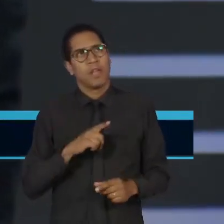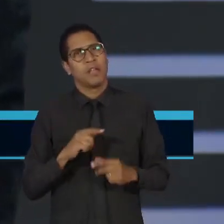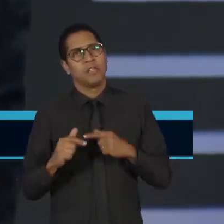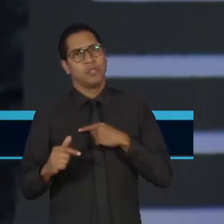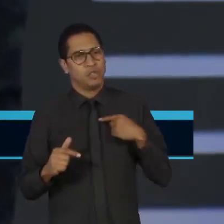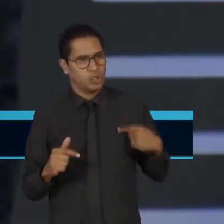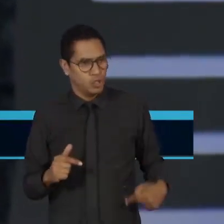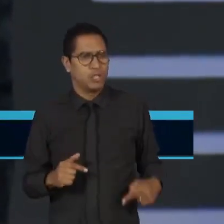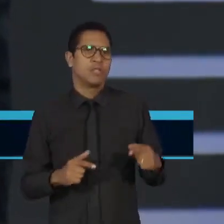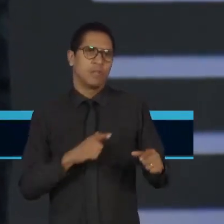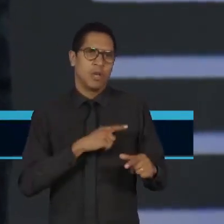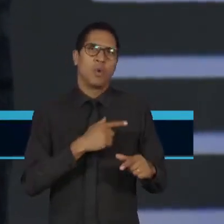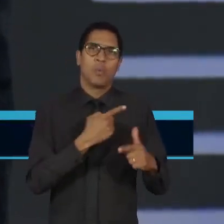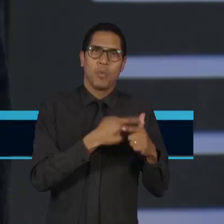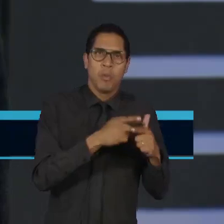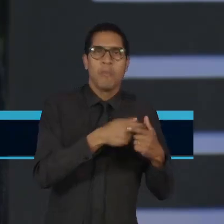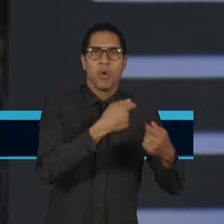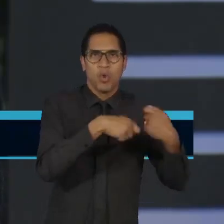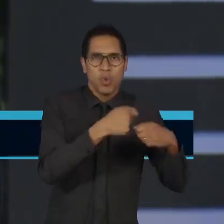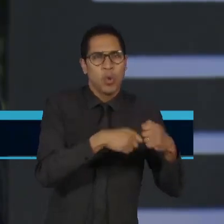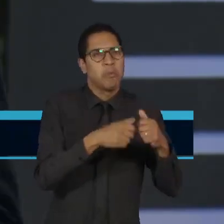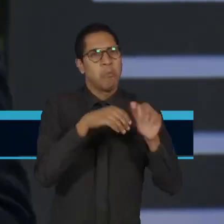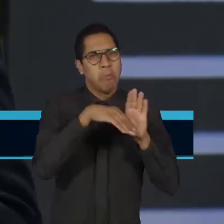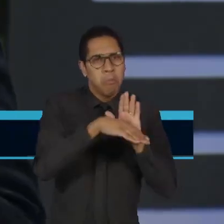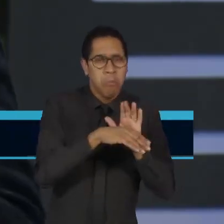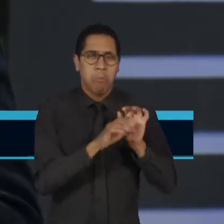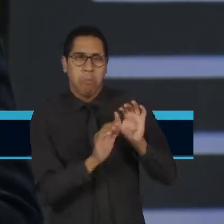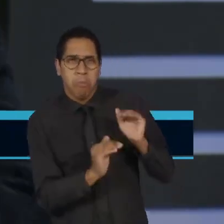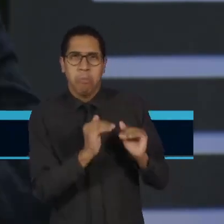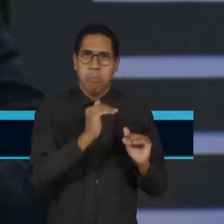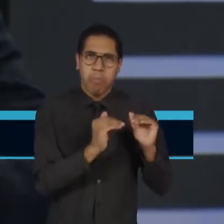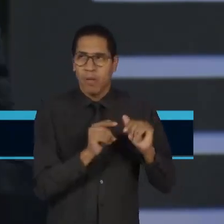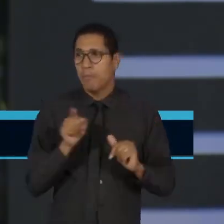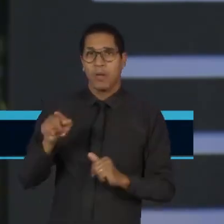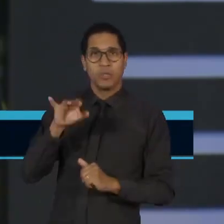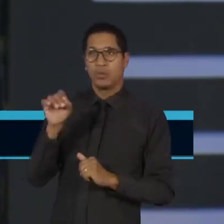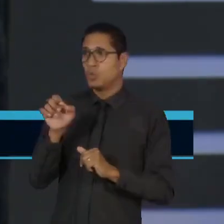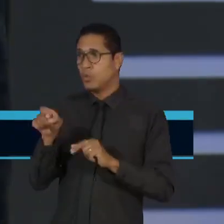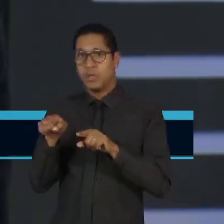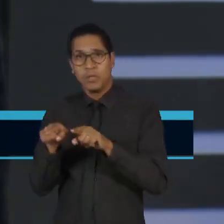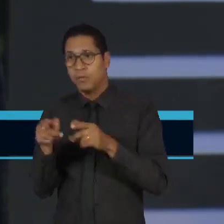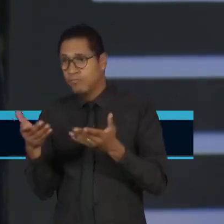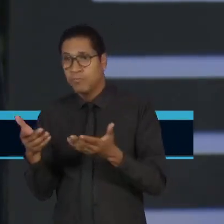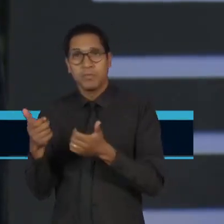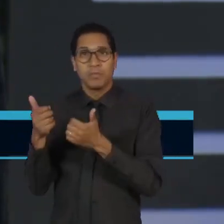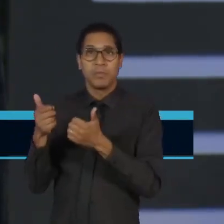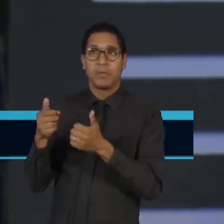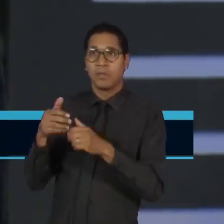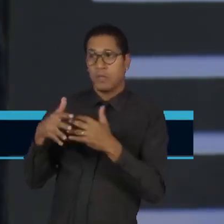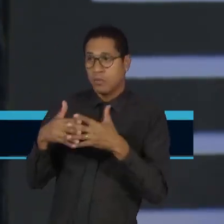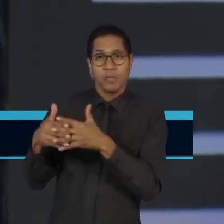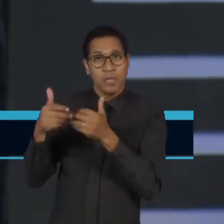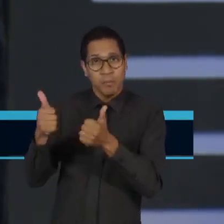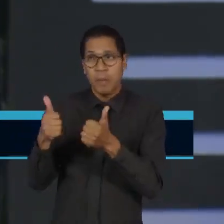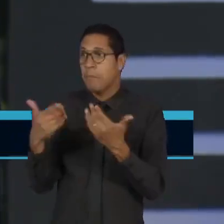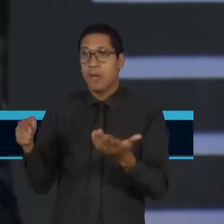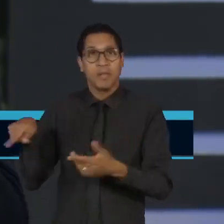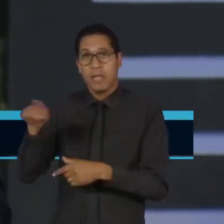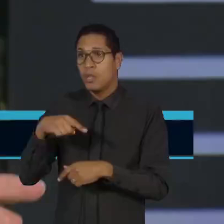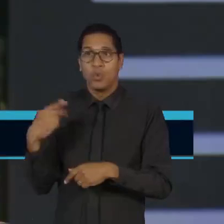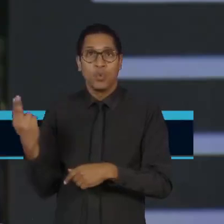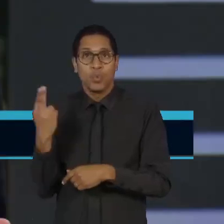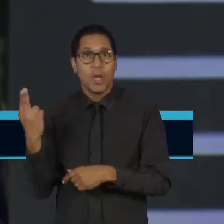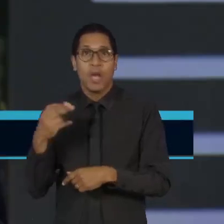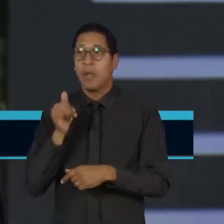num momento difícil e tal. E o Biden não consegue traduzir isso em discurso,